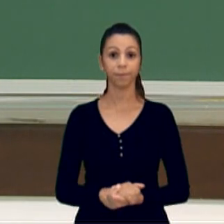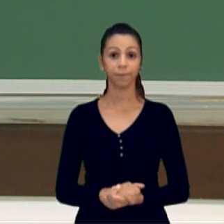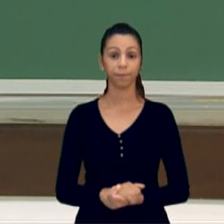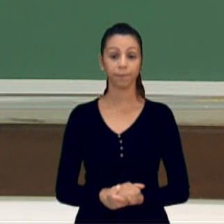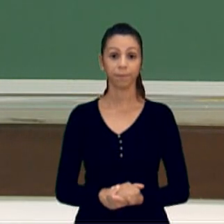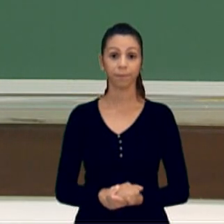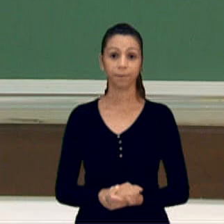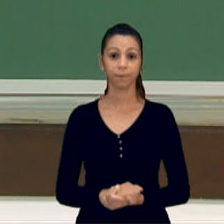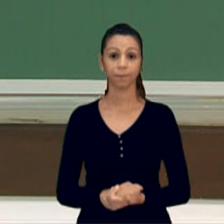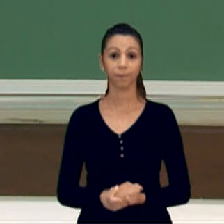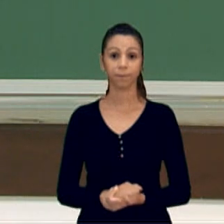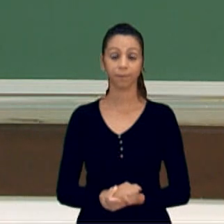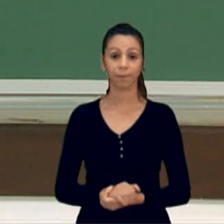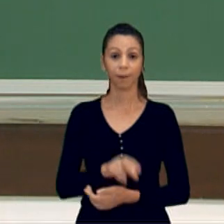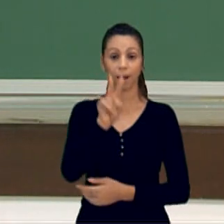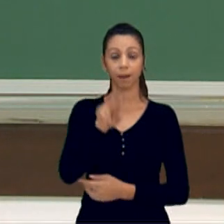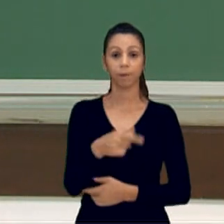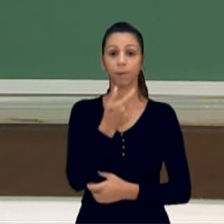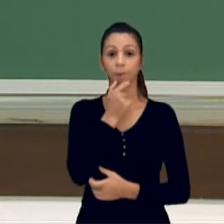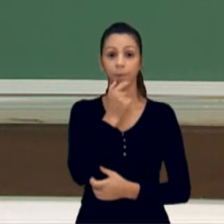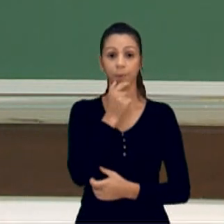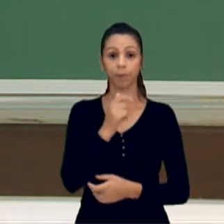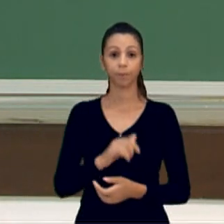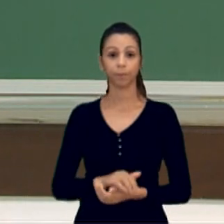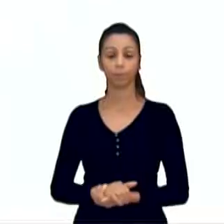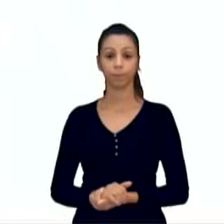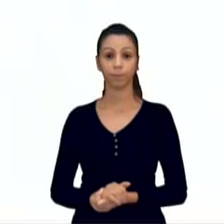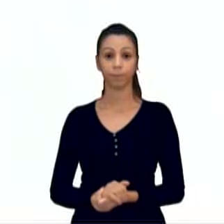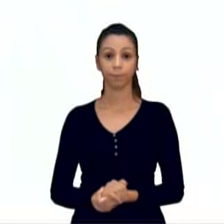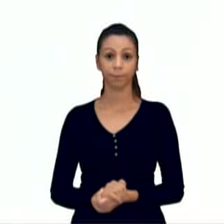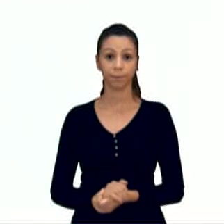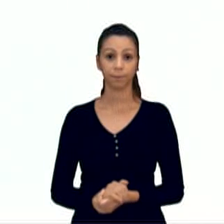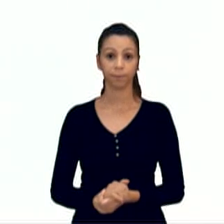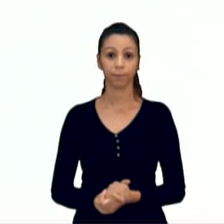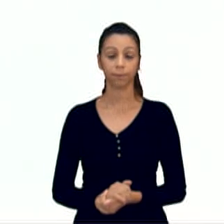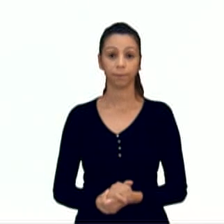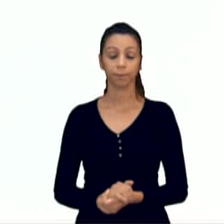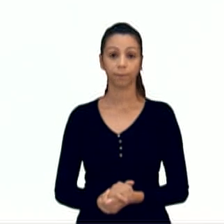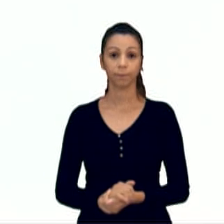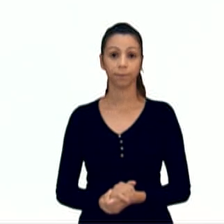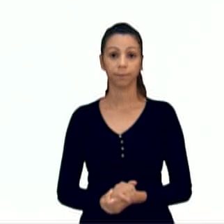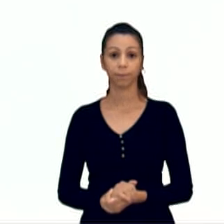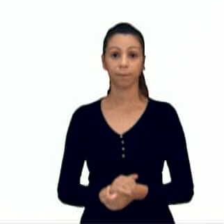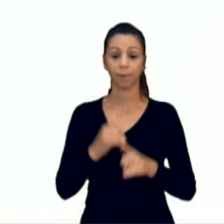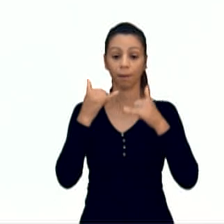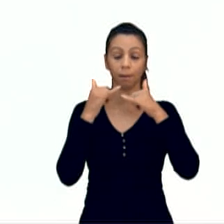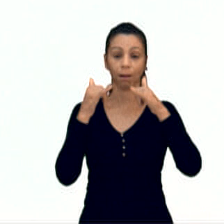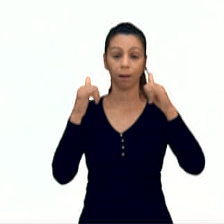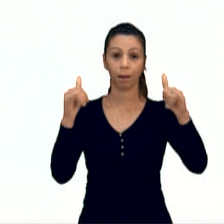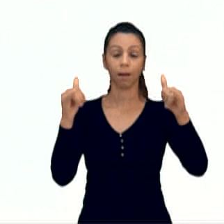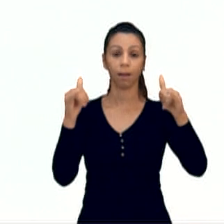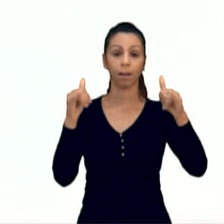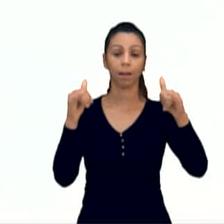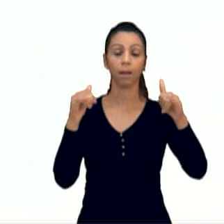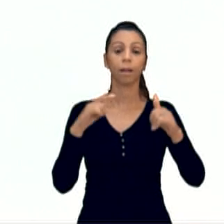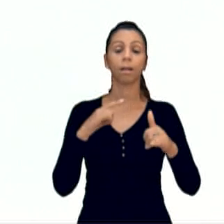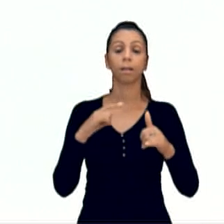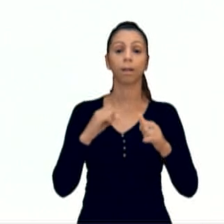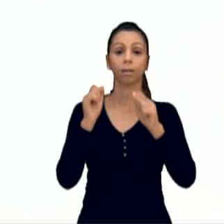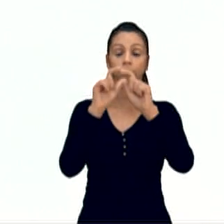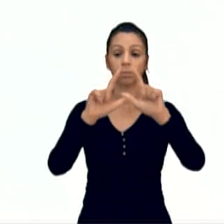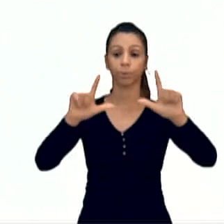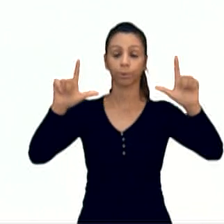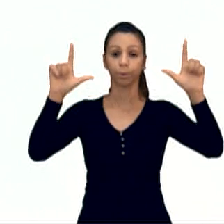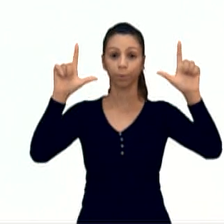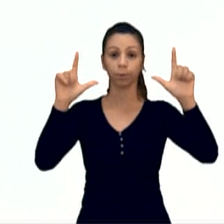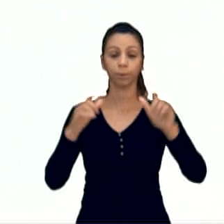Number 3, the ad is part of a campaign. Esse anúncio é parte de uma campanha. What is the main